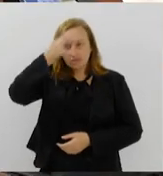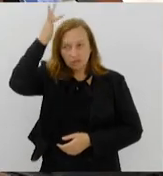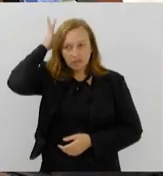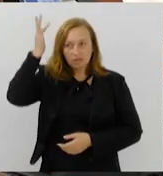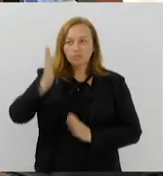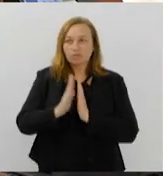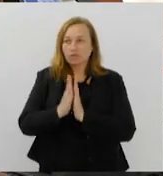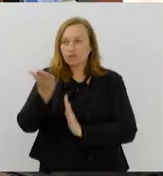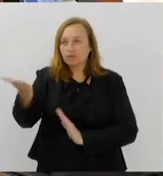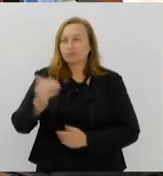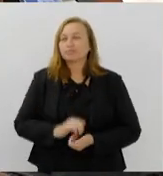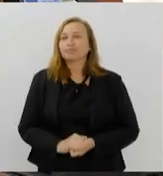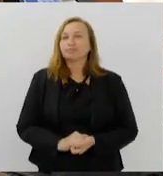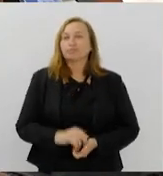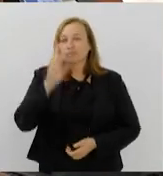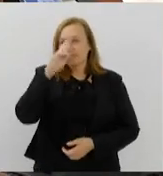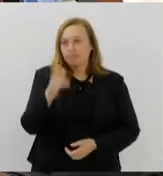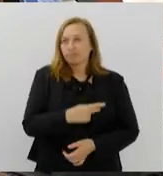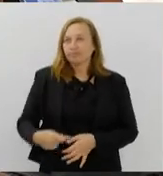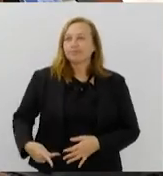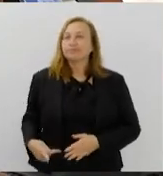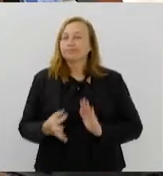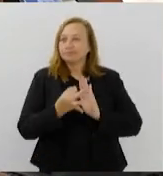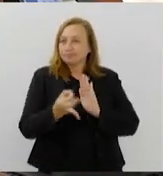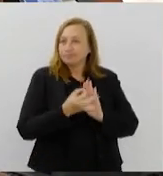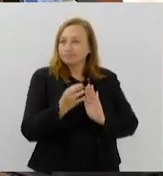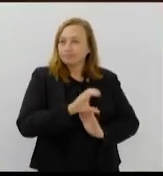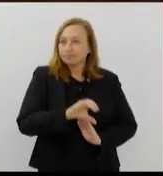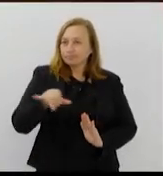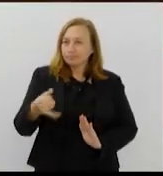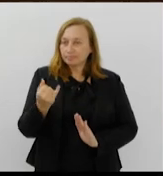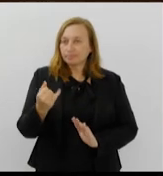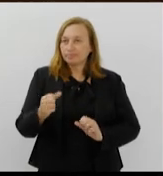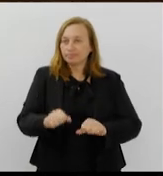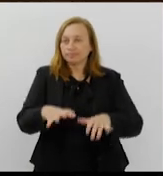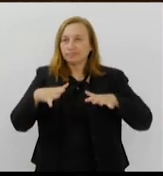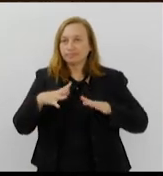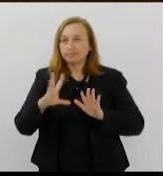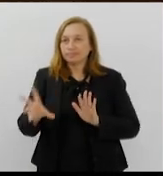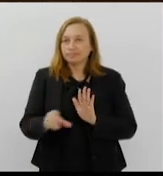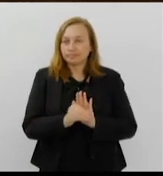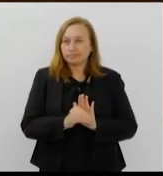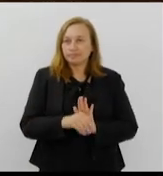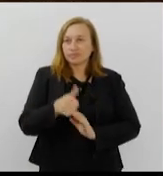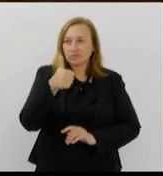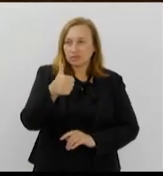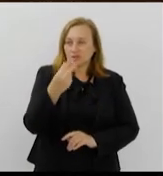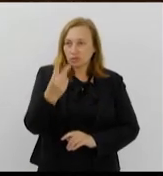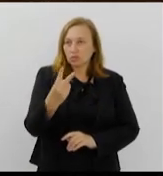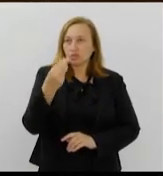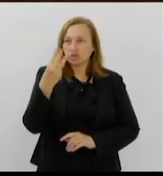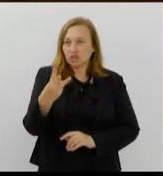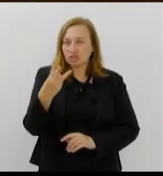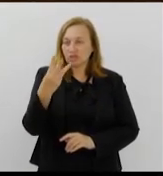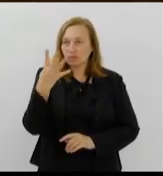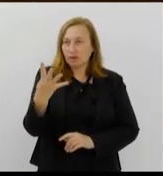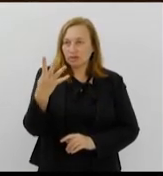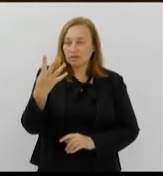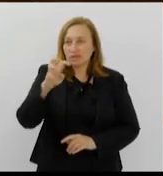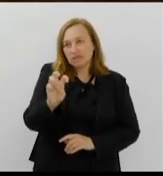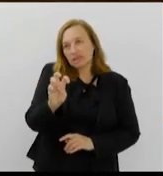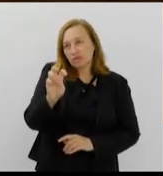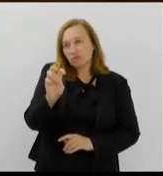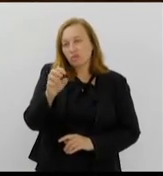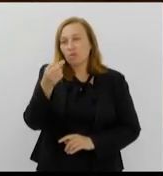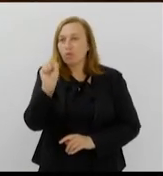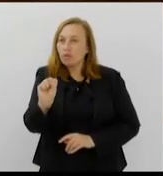por favor. Meu presidente, parecer da CCJ, as emendas de plenário, é favorável às emendas número 2, 3, 4,